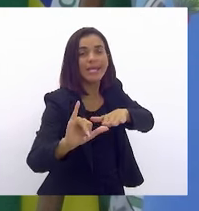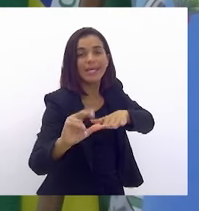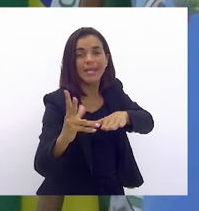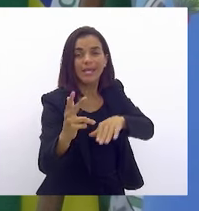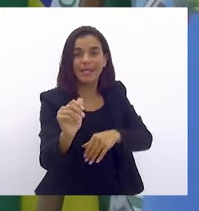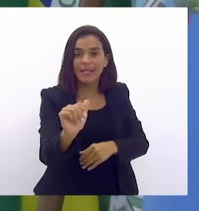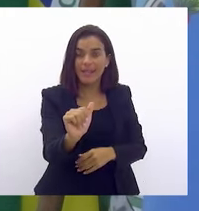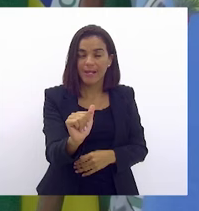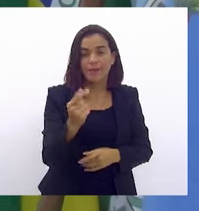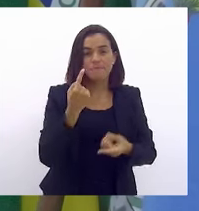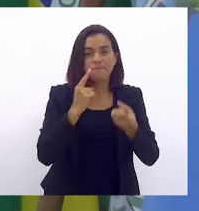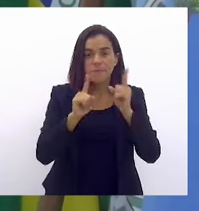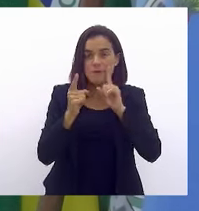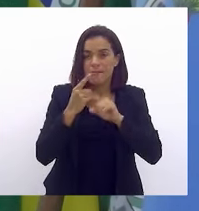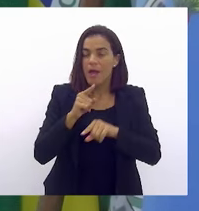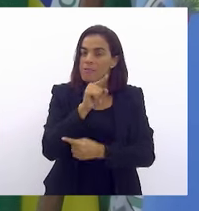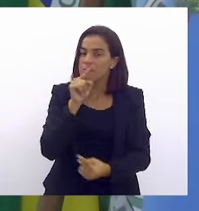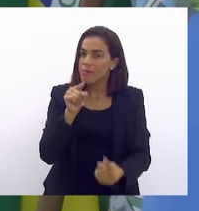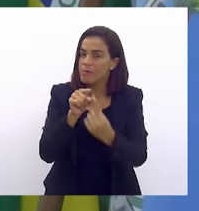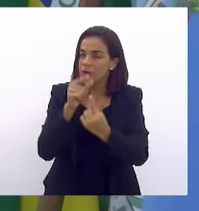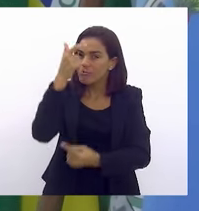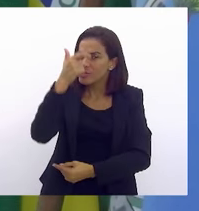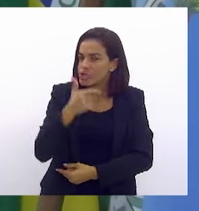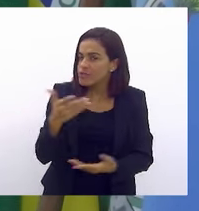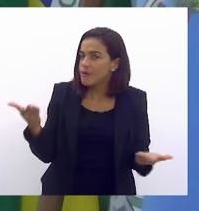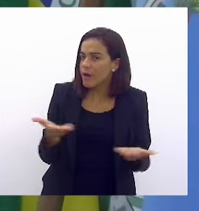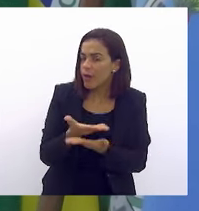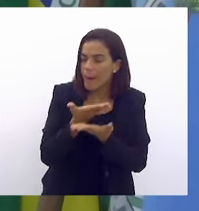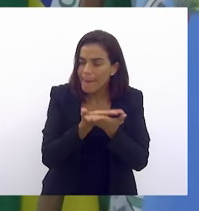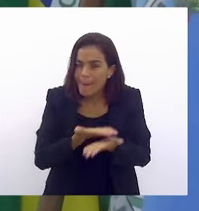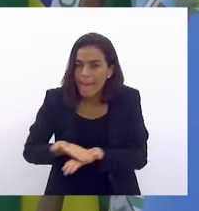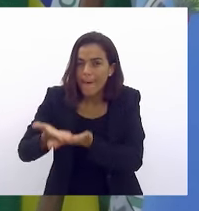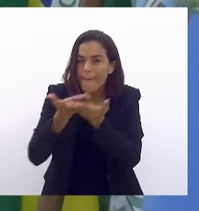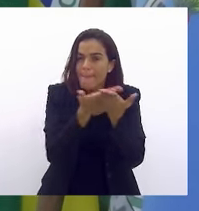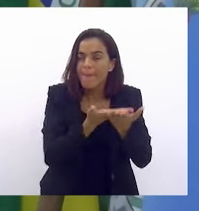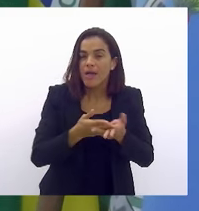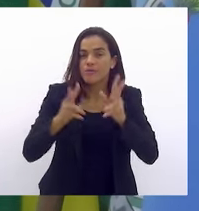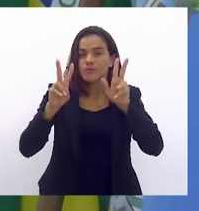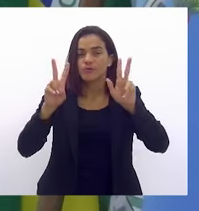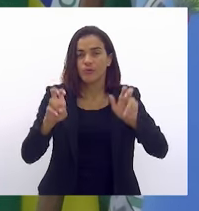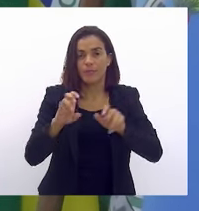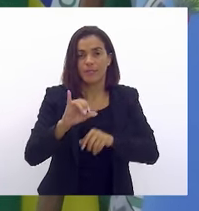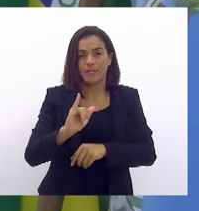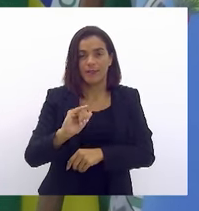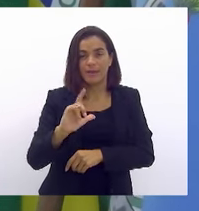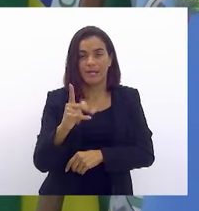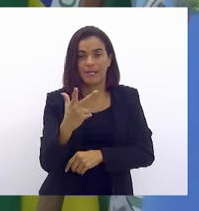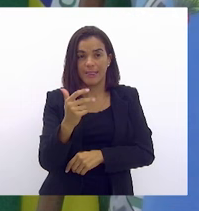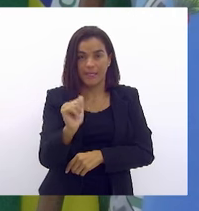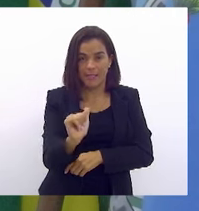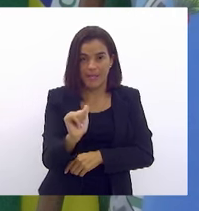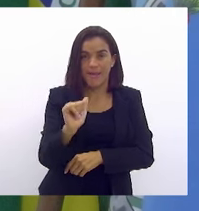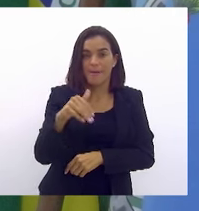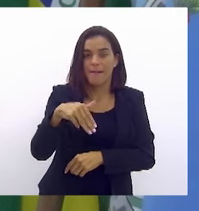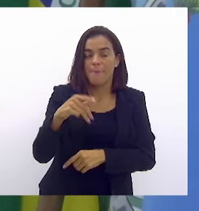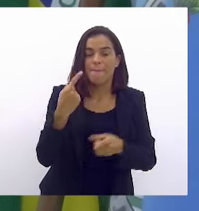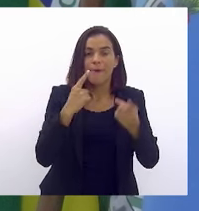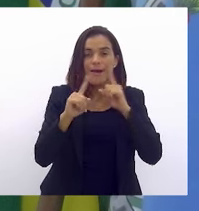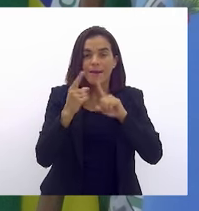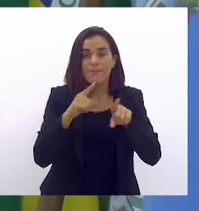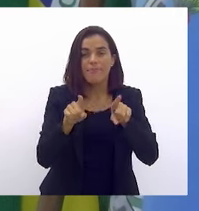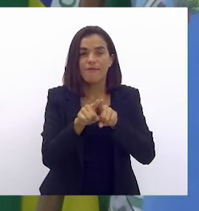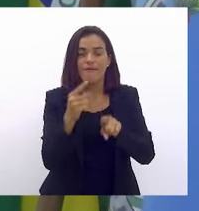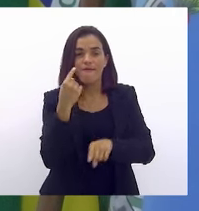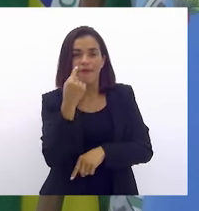intuito é estudar essas Ilhas Maricá. Inclusive, estou vendo com a Universidade do Mar, com a Universidade de Maryland,